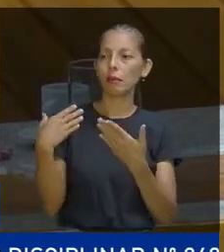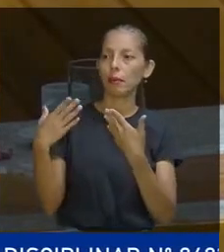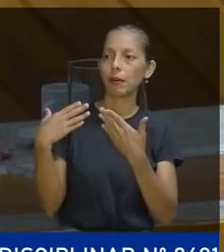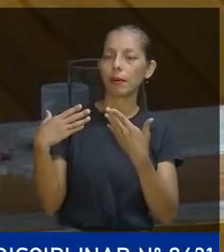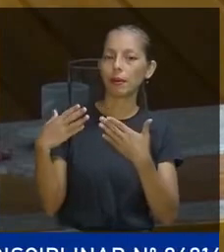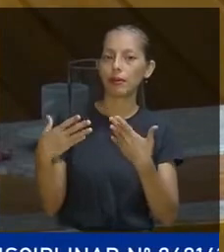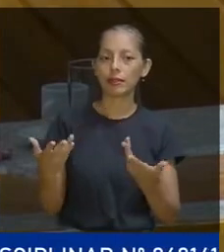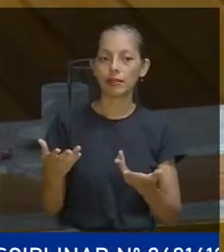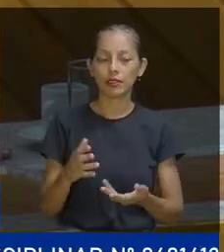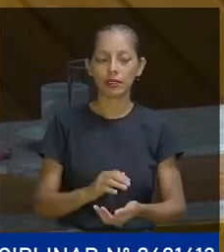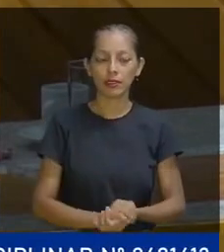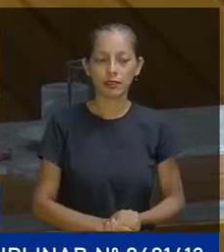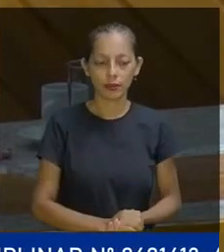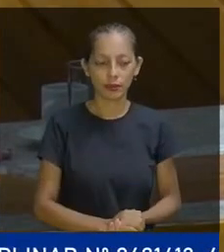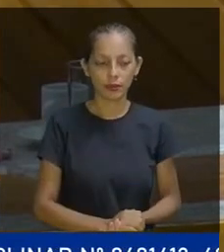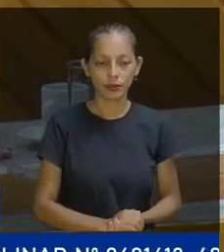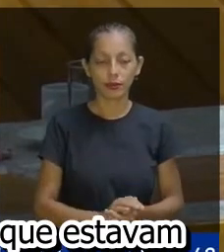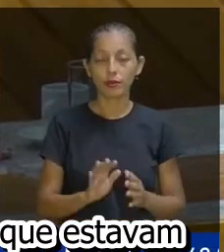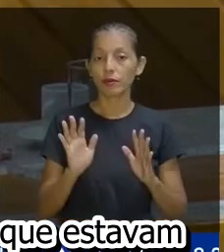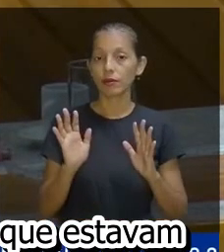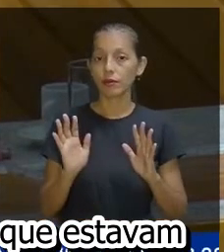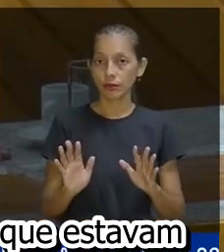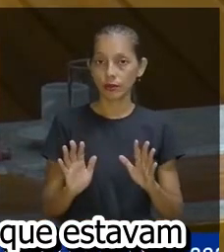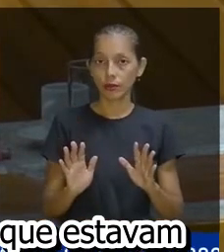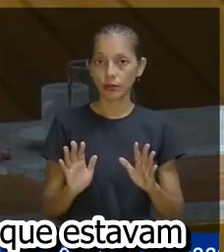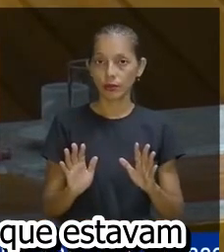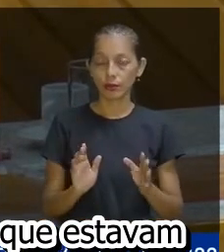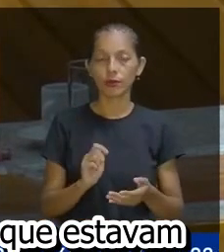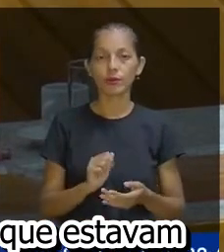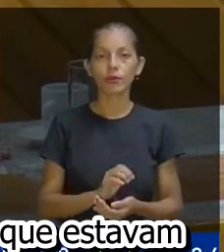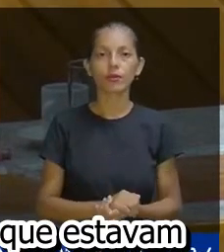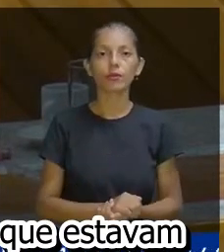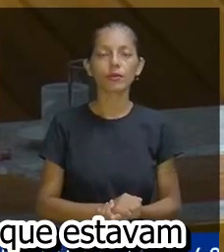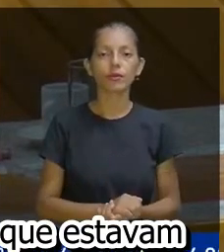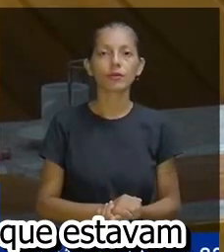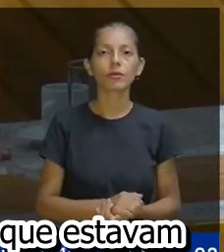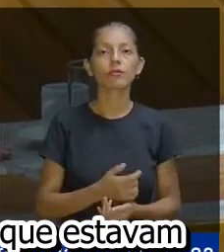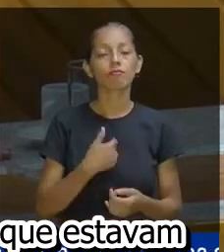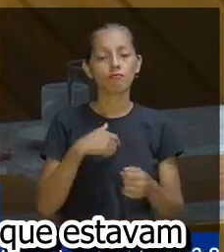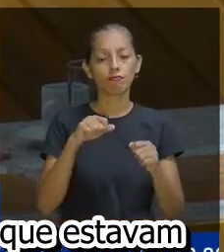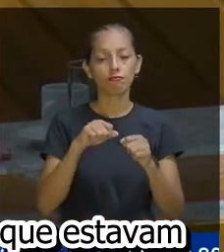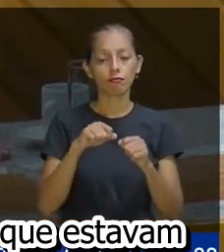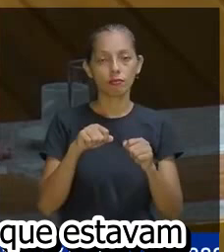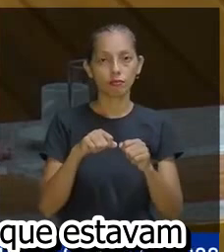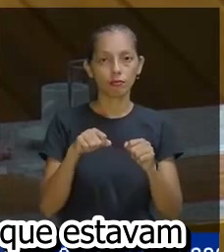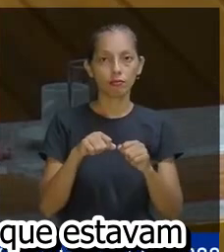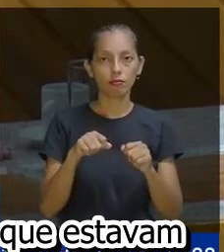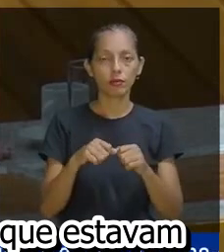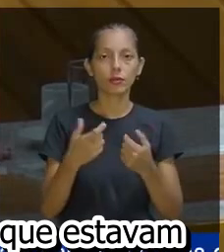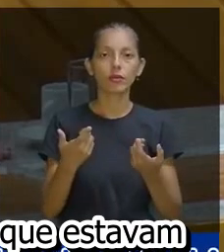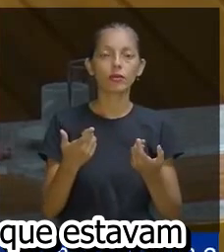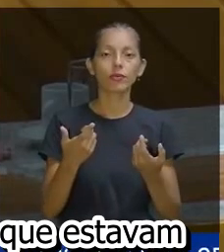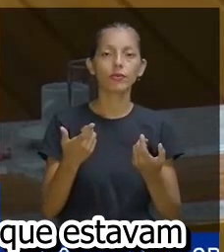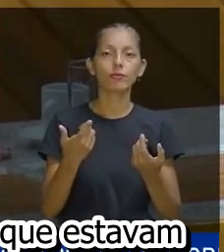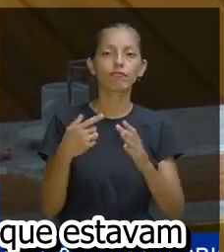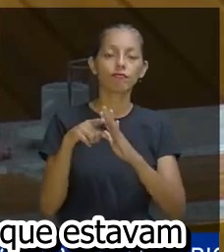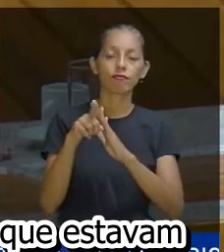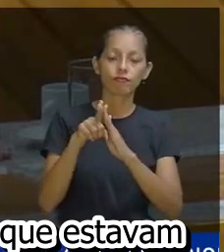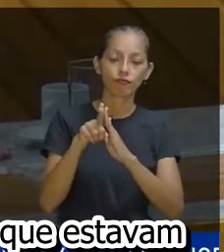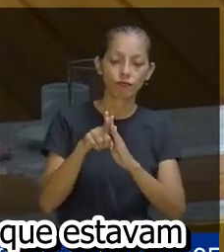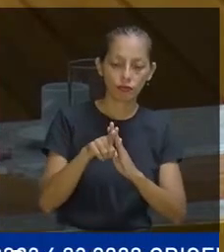de seu instrução, pescoço. Eu fiz a instrução, ouvi as testemunhas,